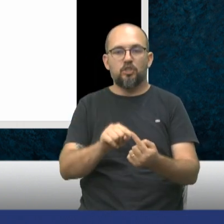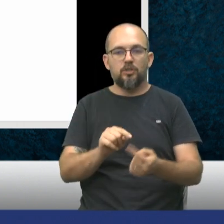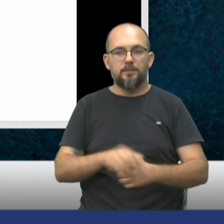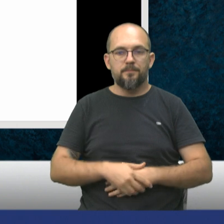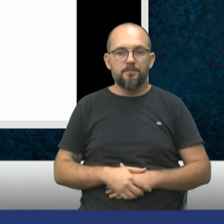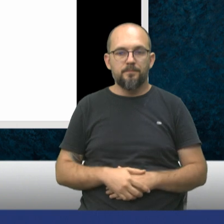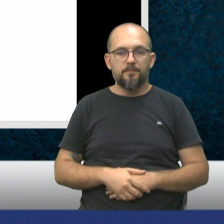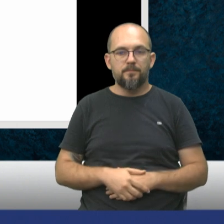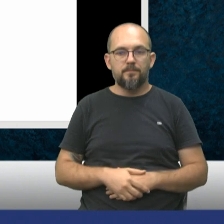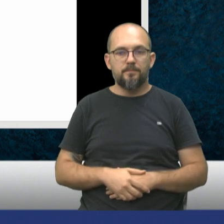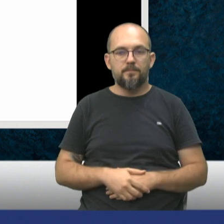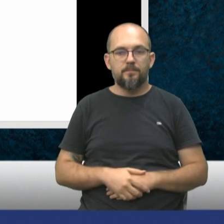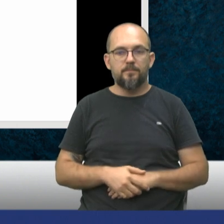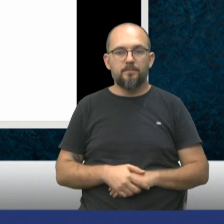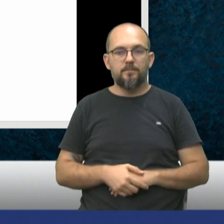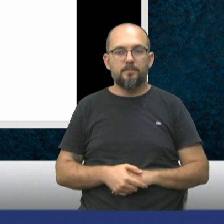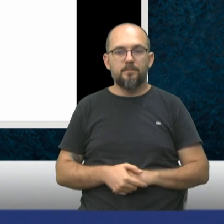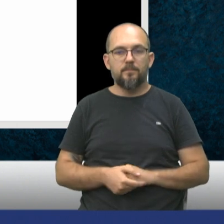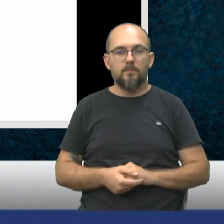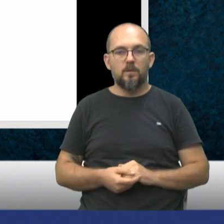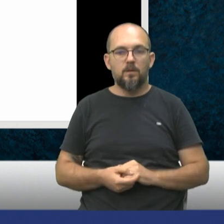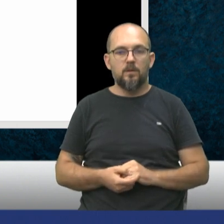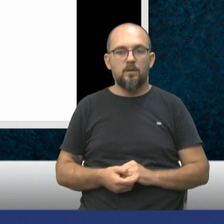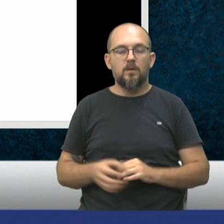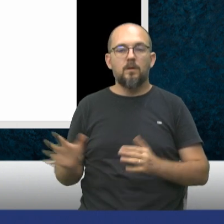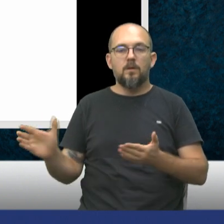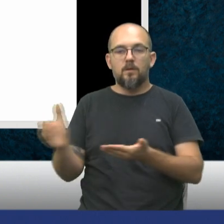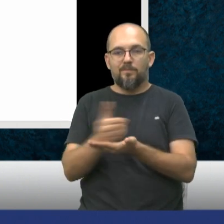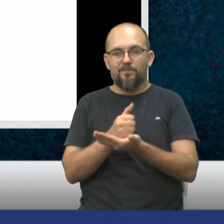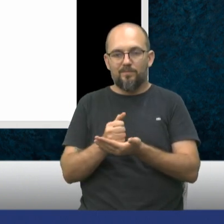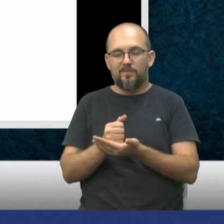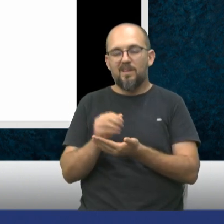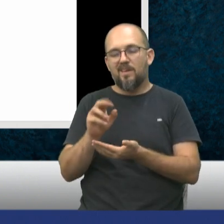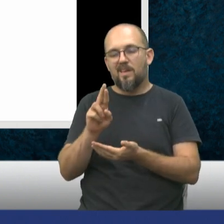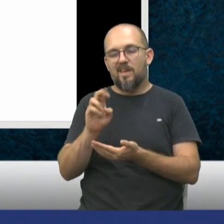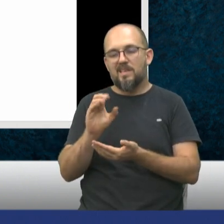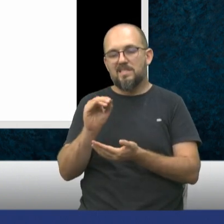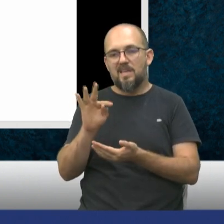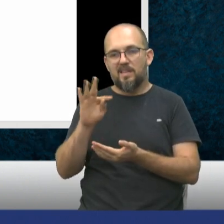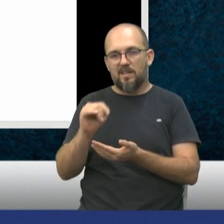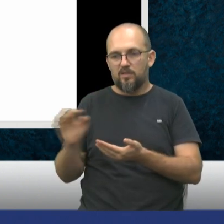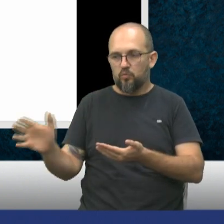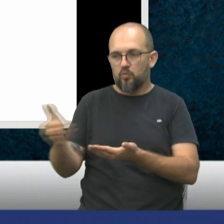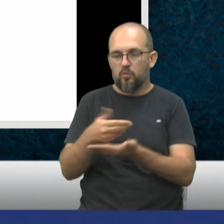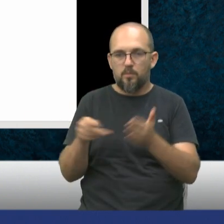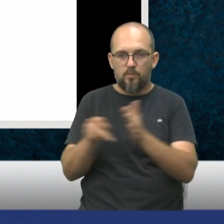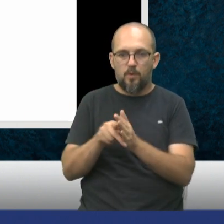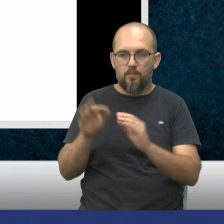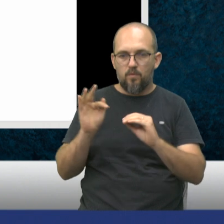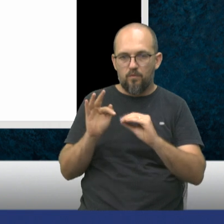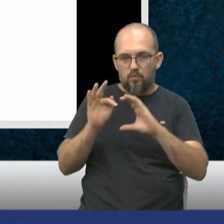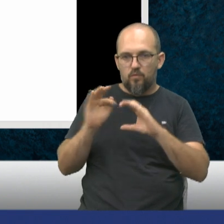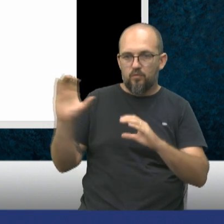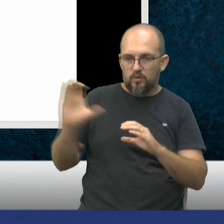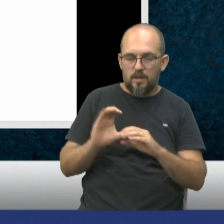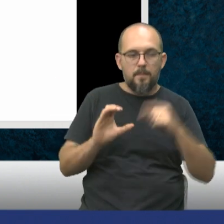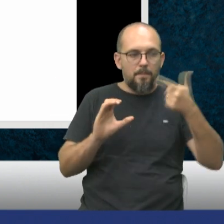E considerando a receita total dos recursos do Fundeb mais o